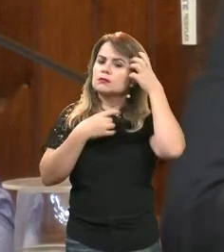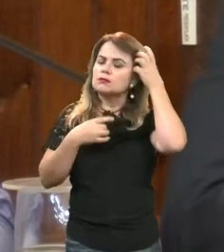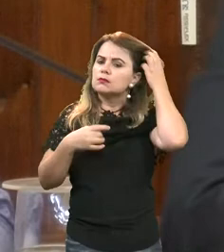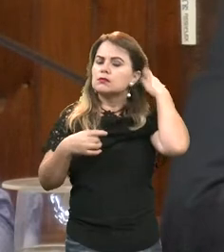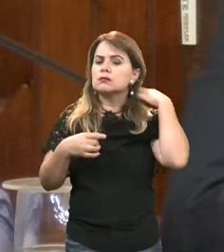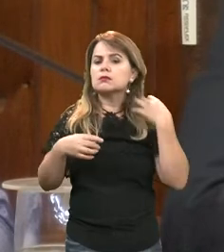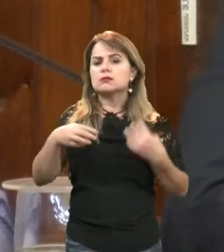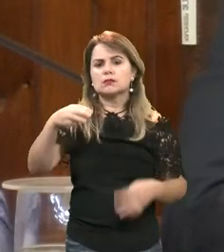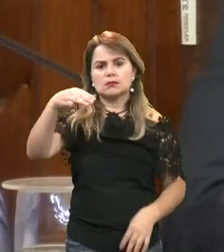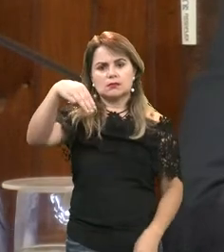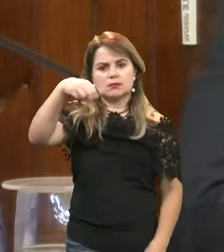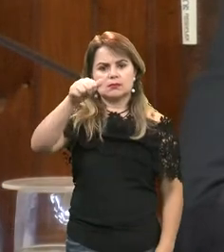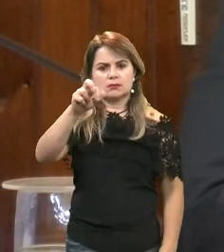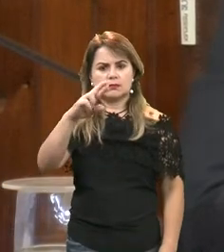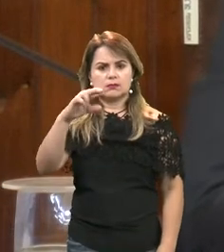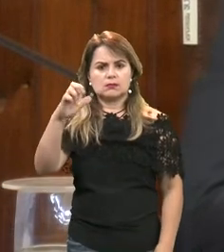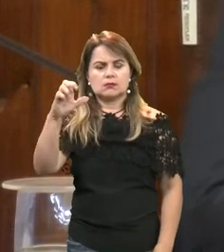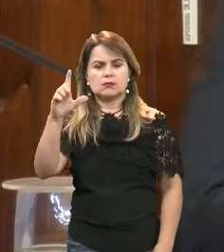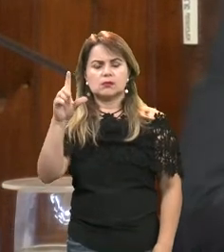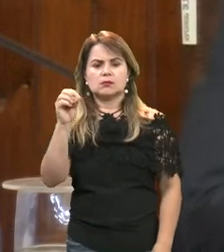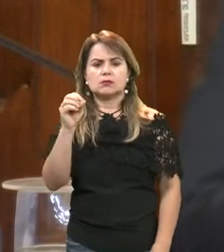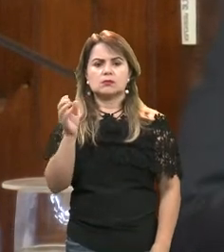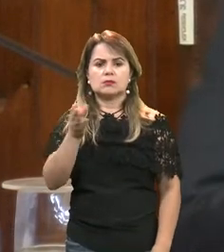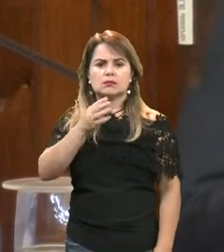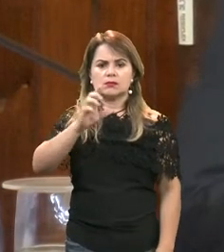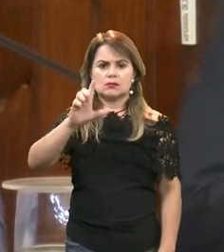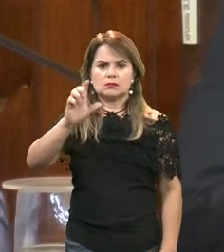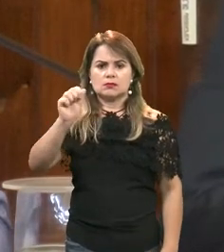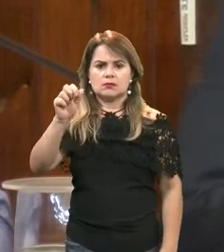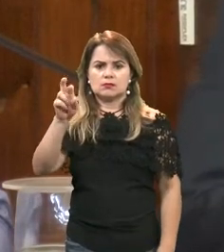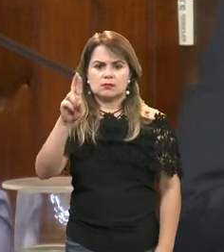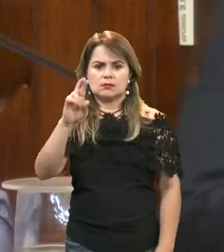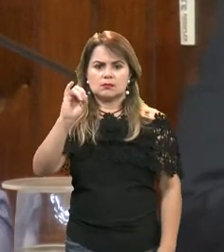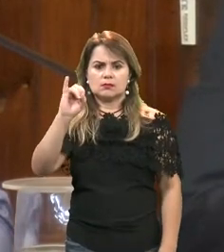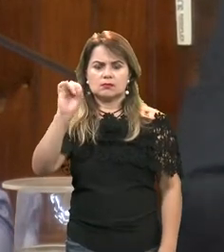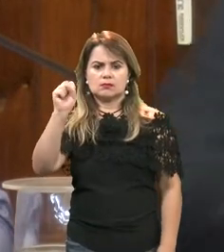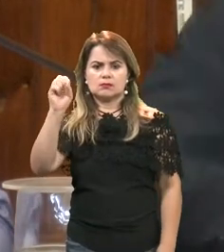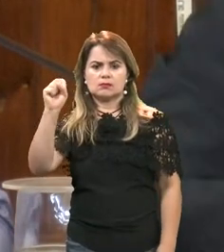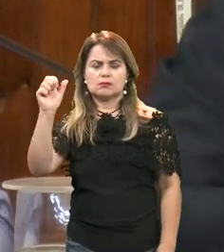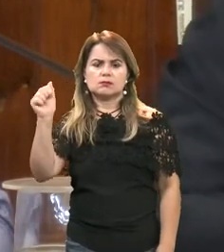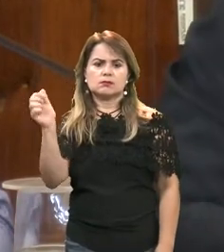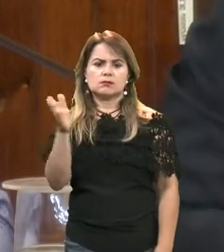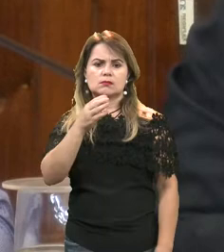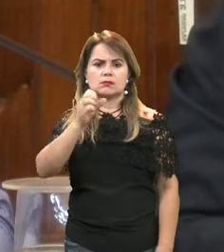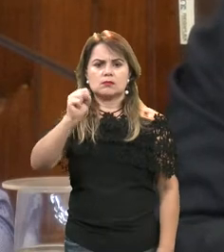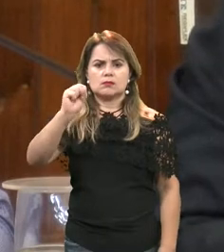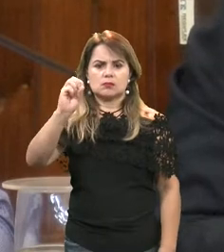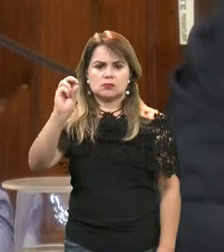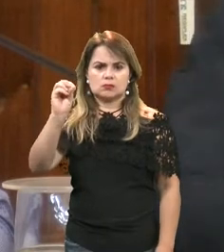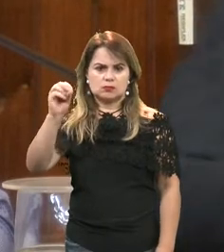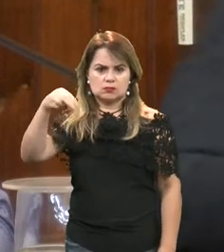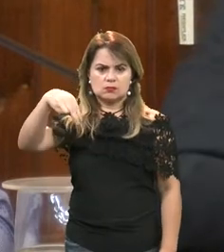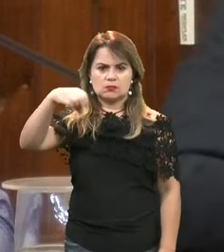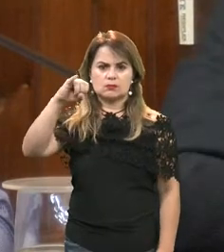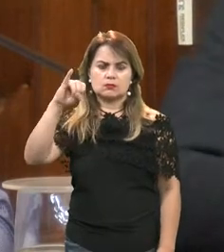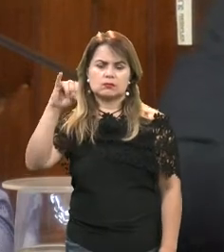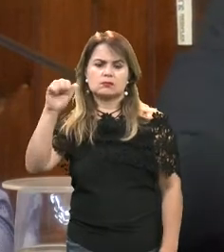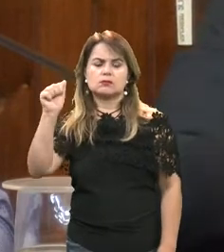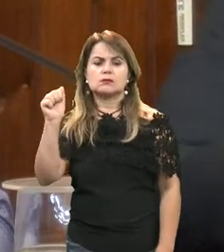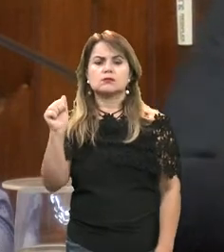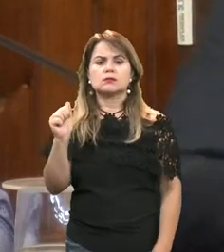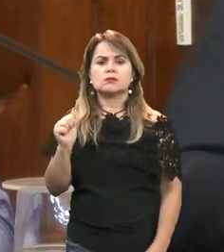Larissa Roberta Pereira Milani, Sônia Custódio, socióloga do Núcleo de Apoio à